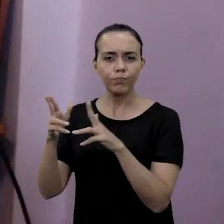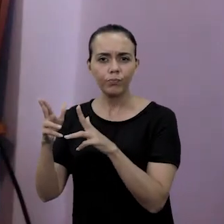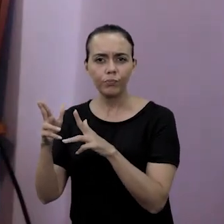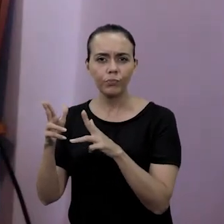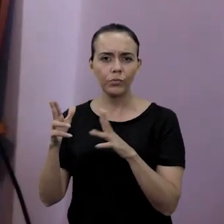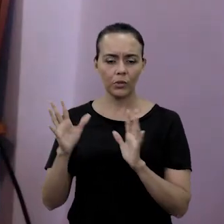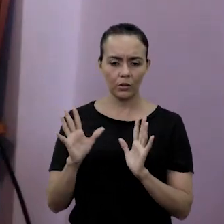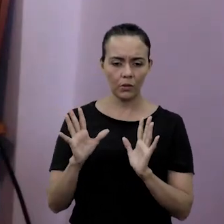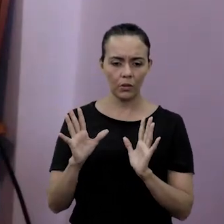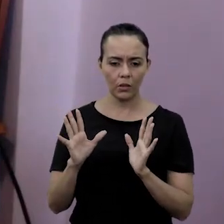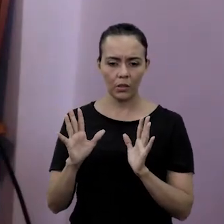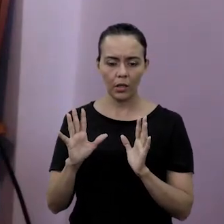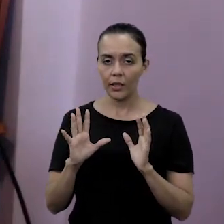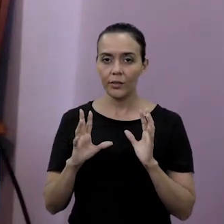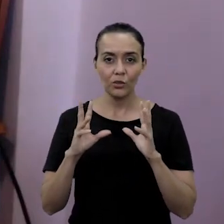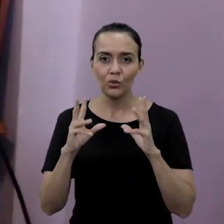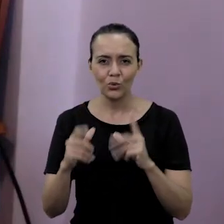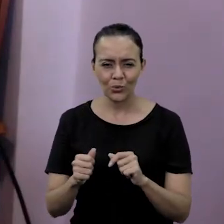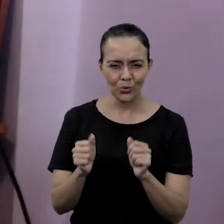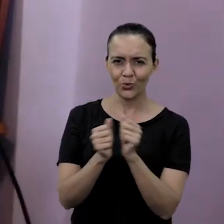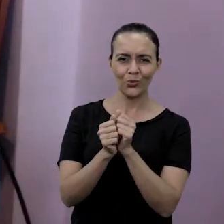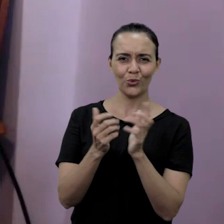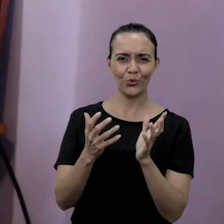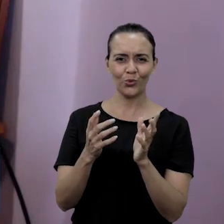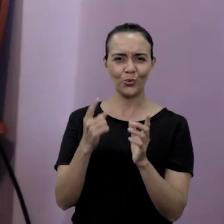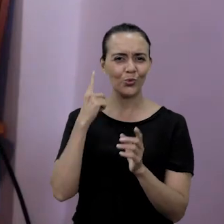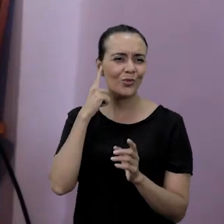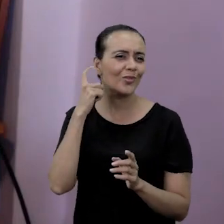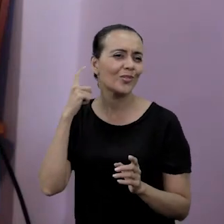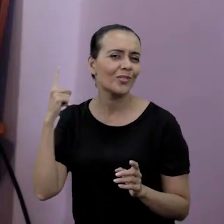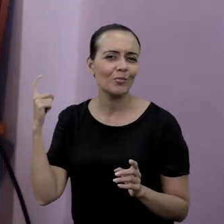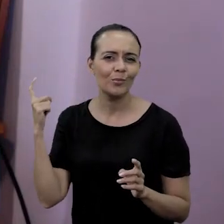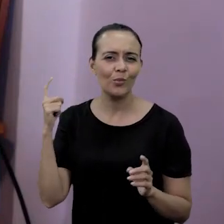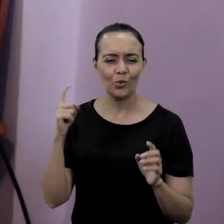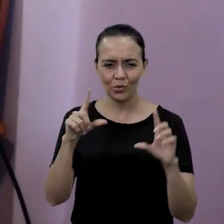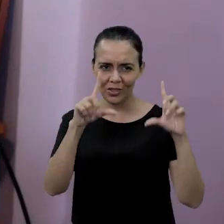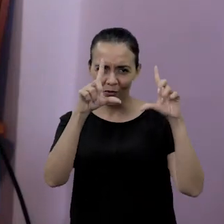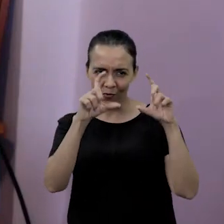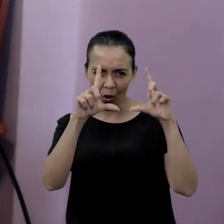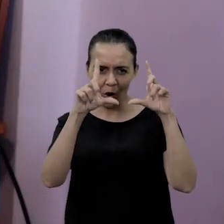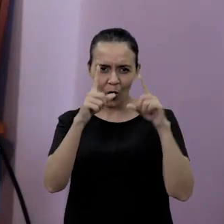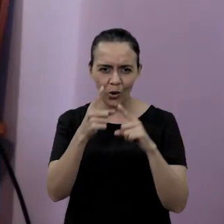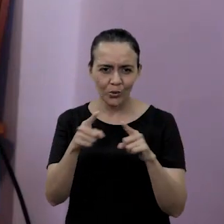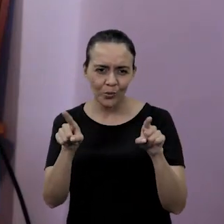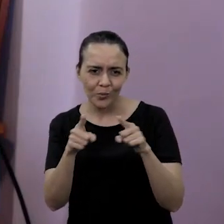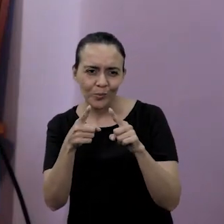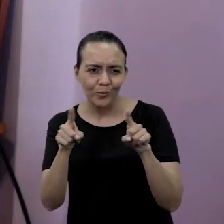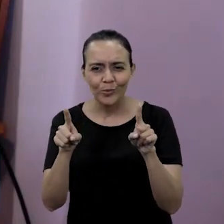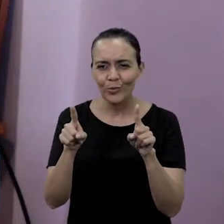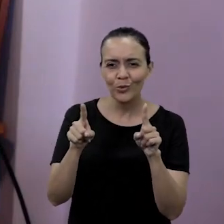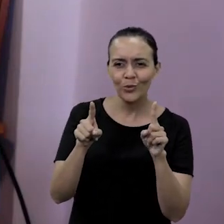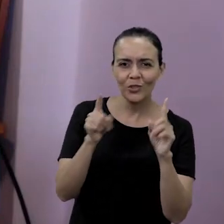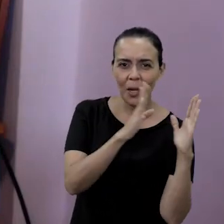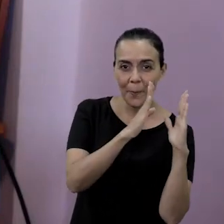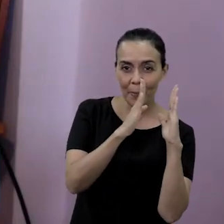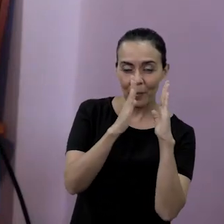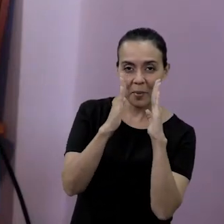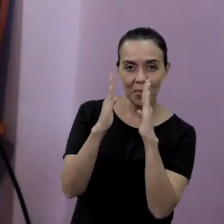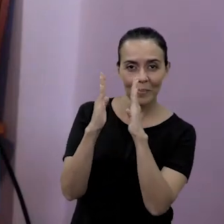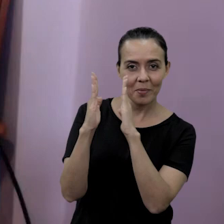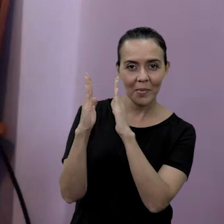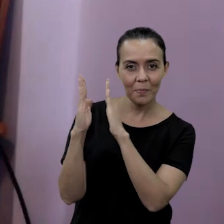de tudo ao mesmo tempo. Já está pensando no frame, na foto, no som, na